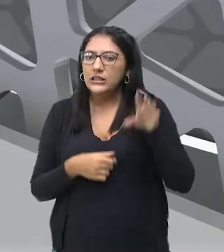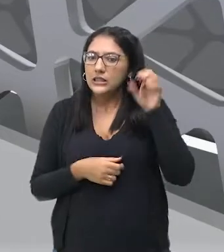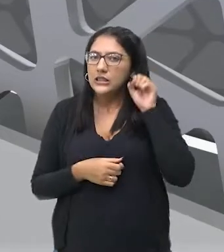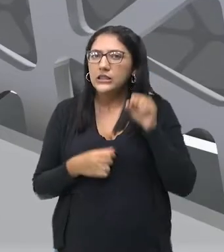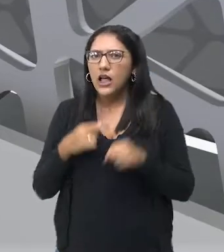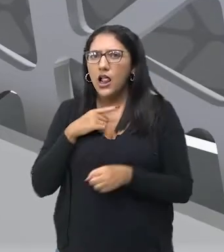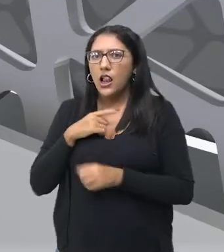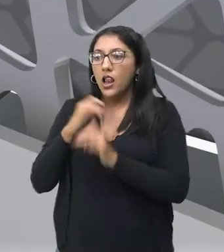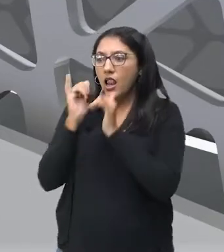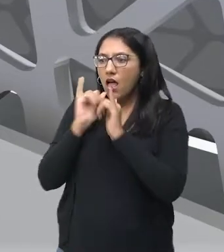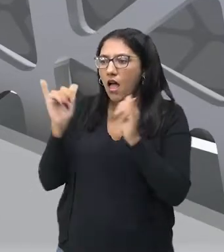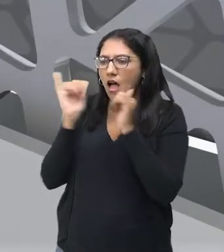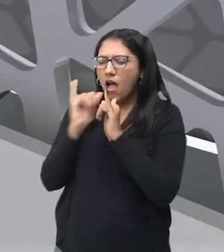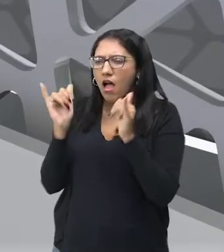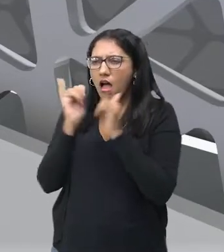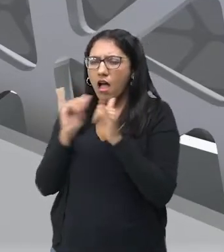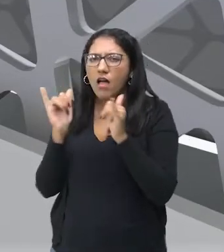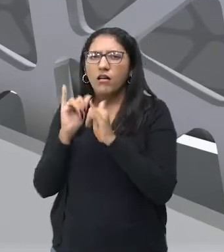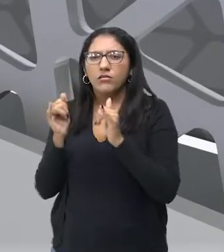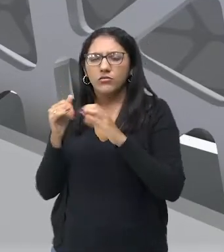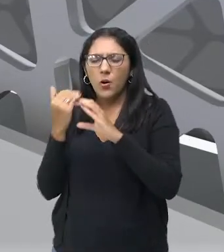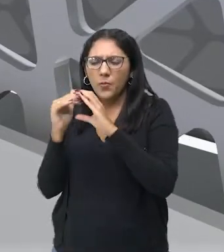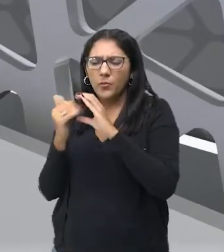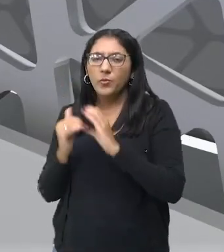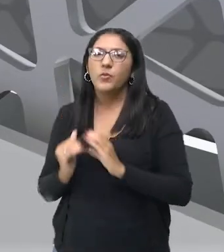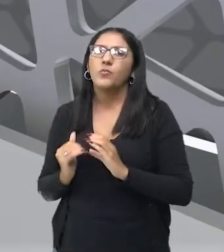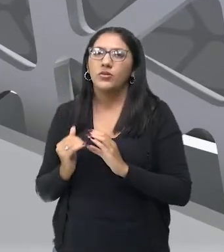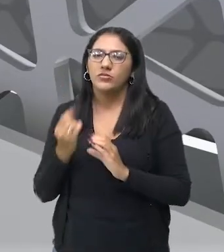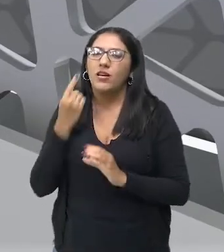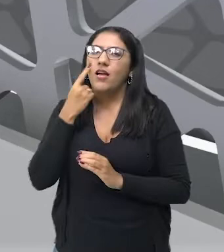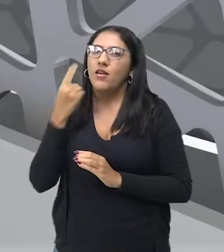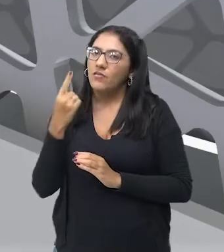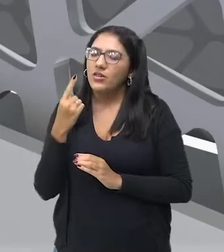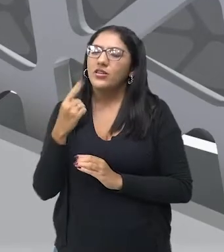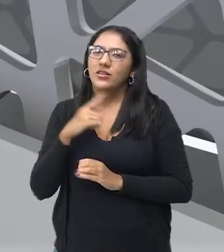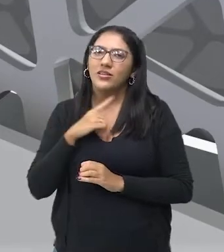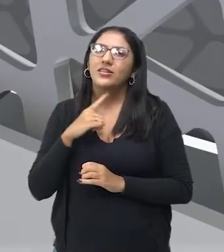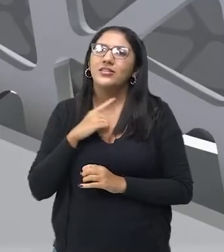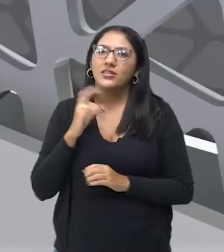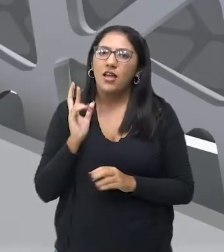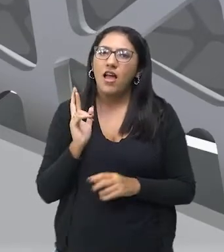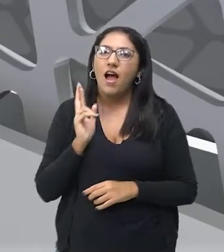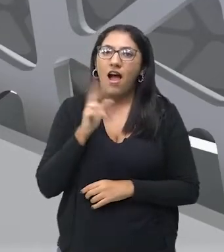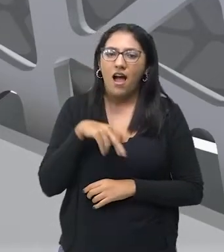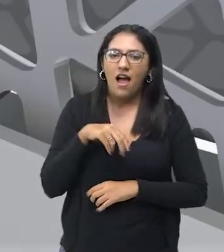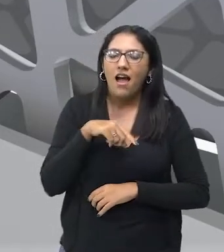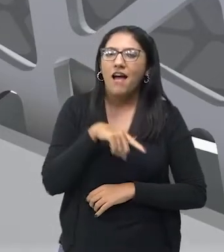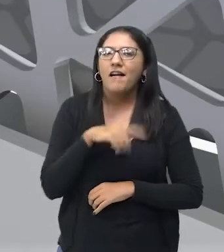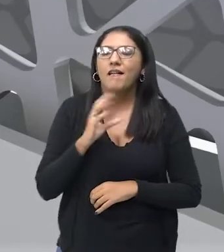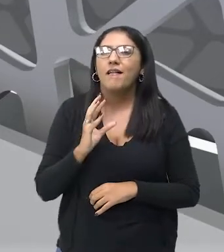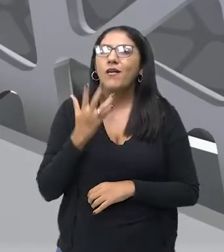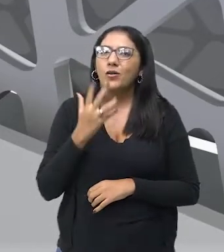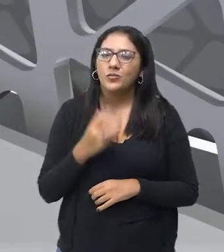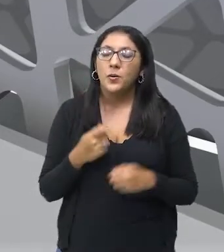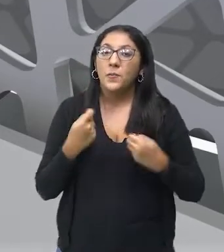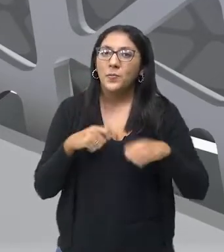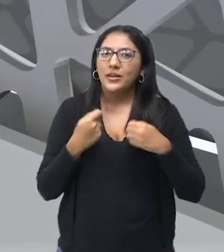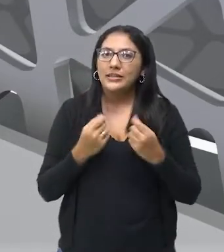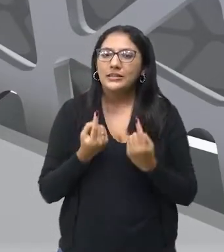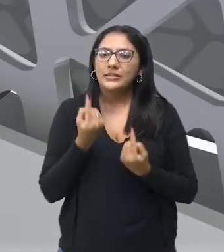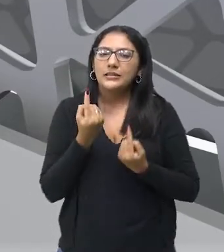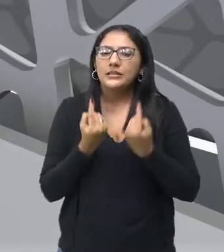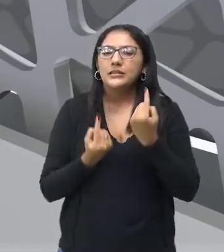se espalhando como uma verdade. E eis aí a razão, o motivo de efetivamente